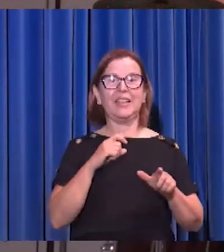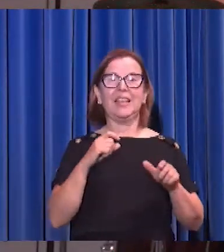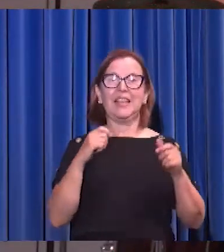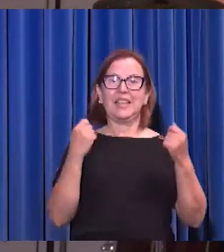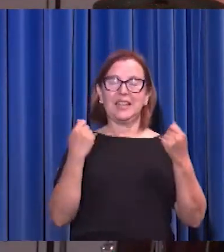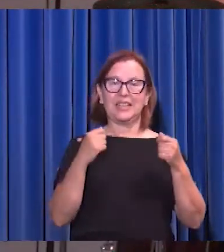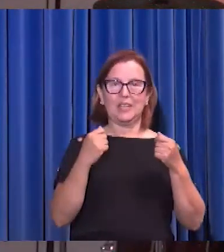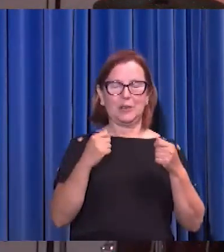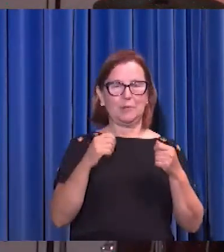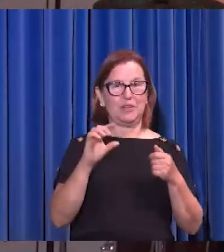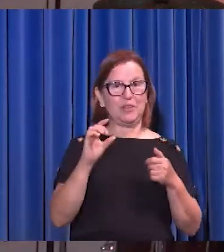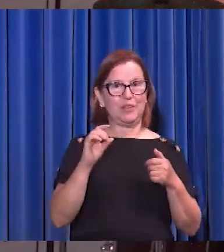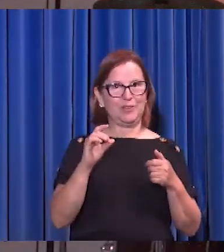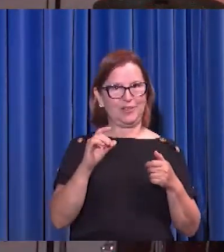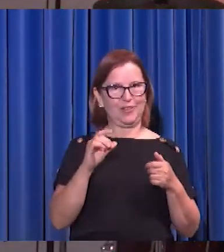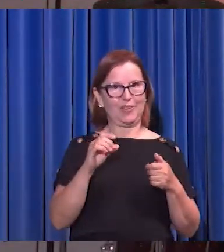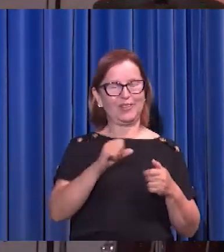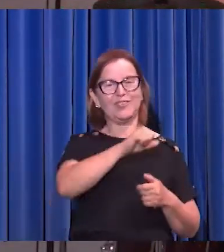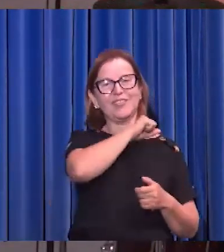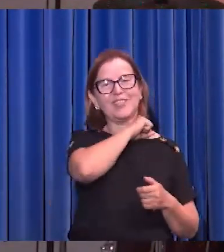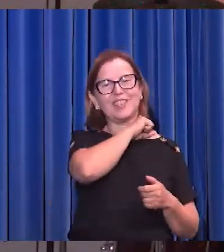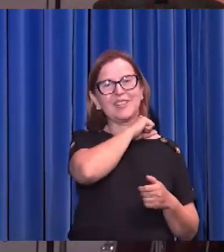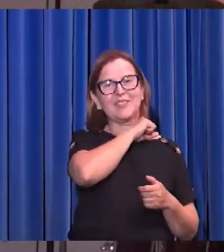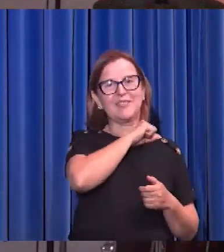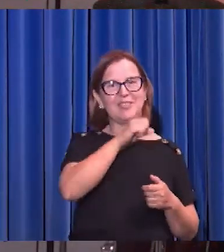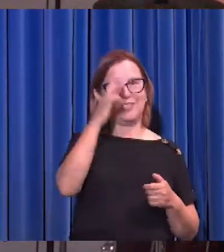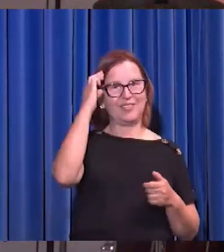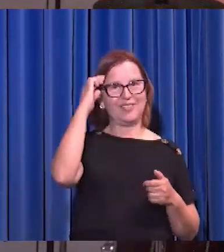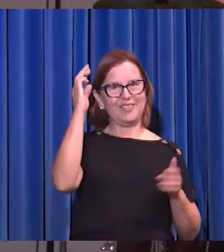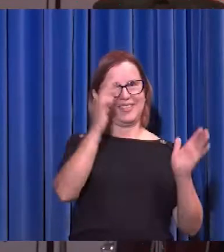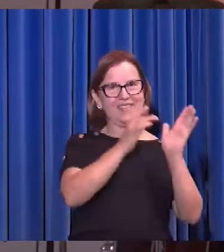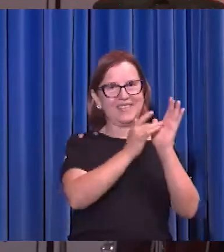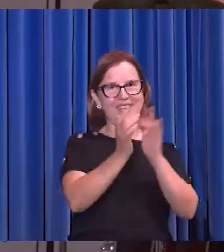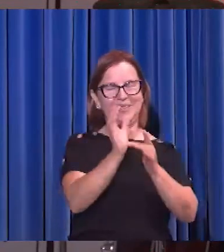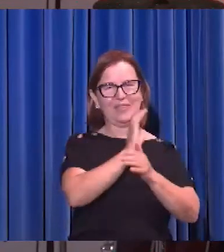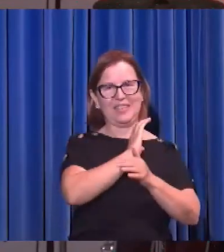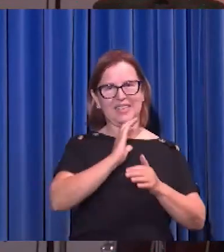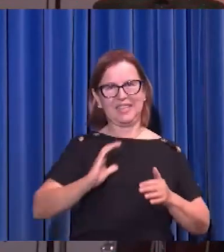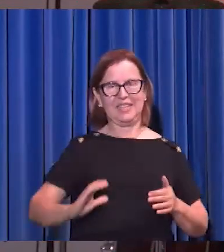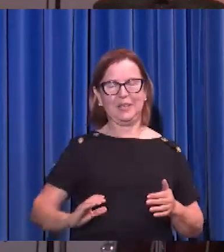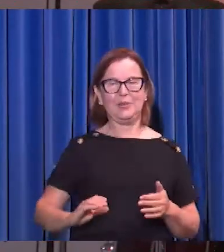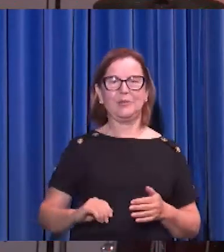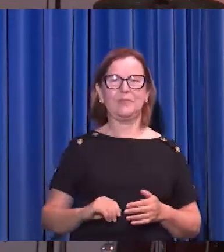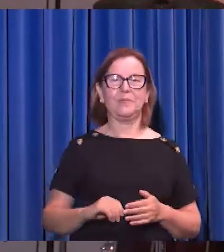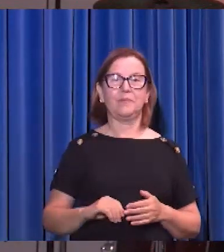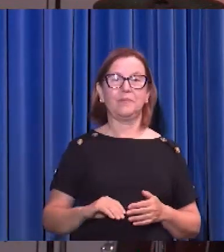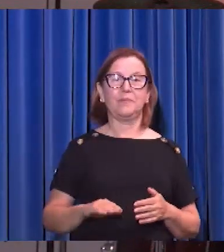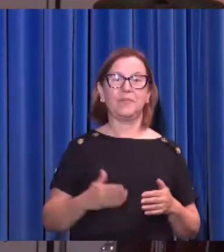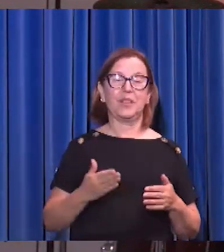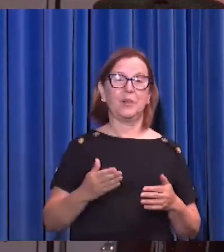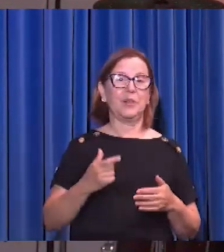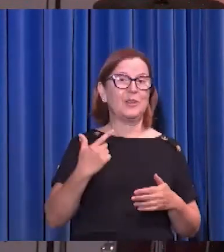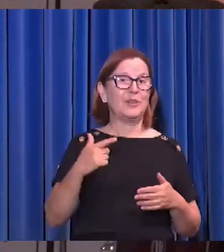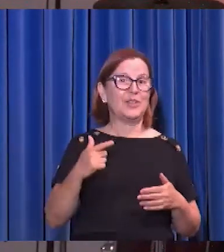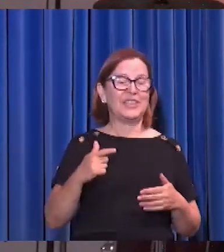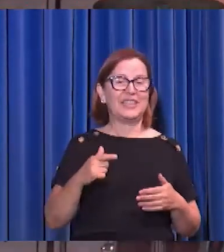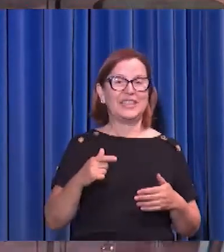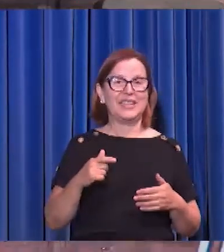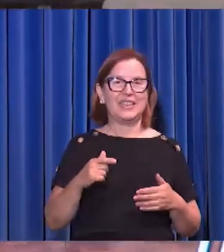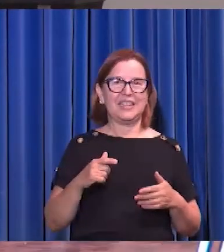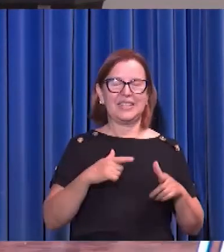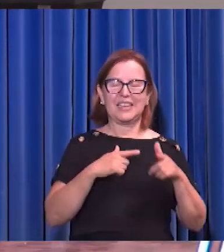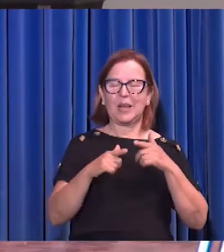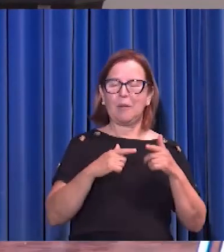promessas que Deus faz e que a acompanham. Então a conclusão, não existe nenhum trabalho humanitário